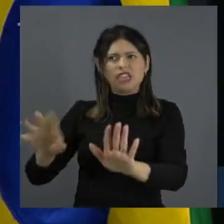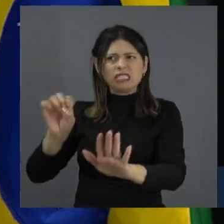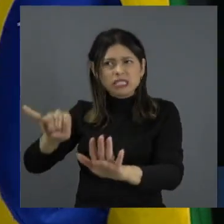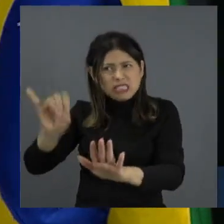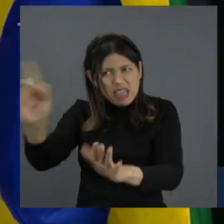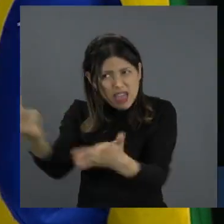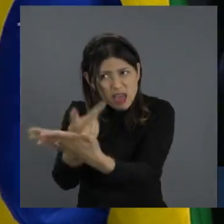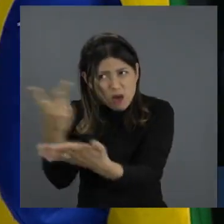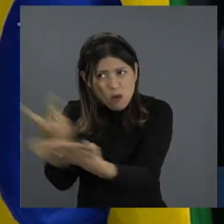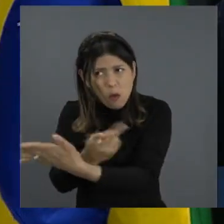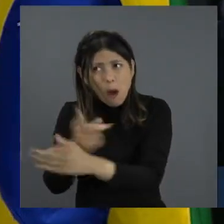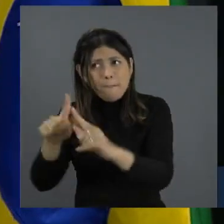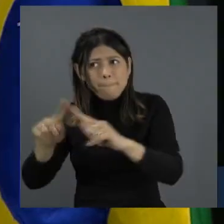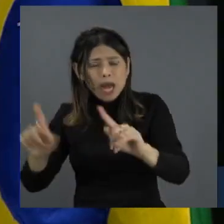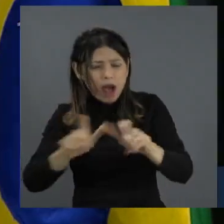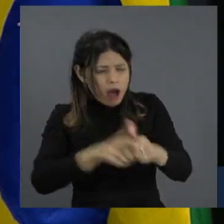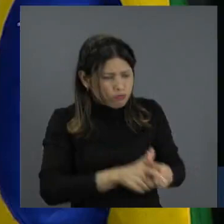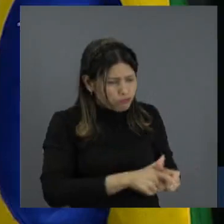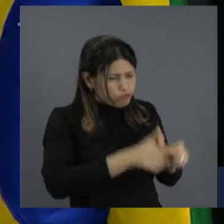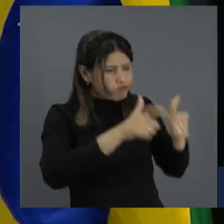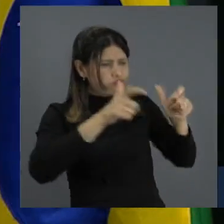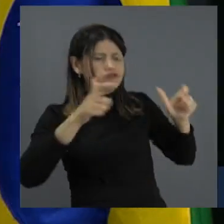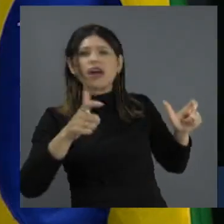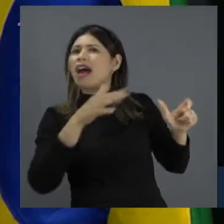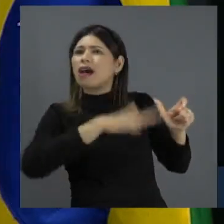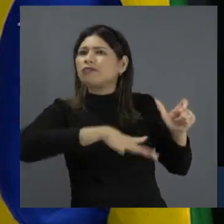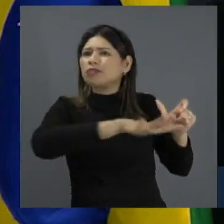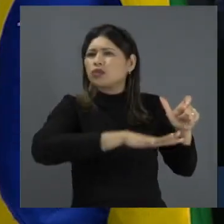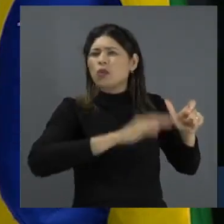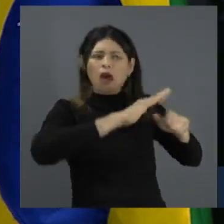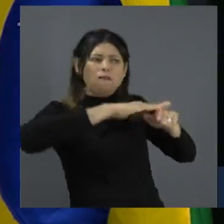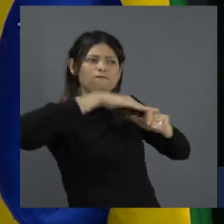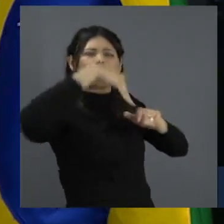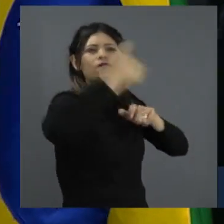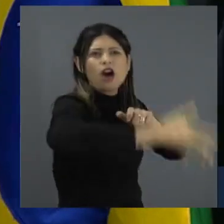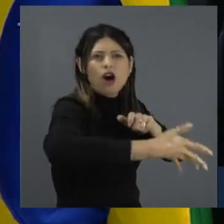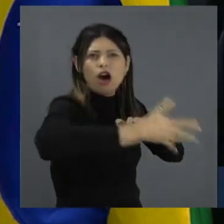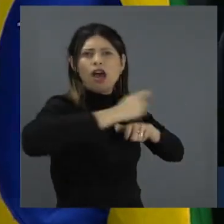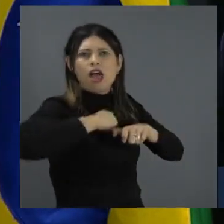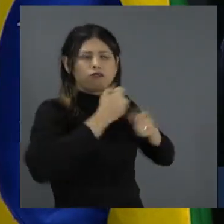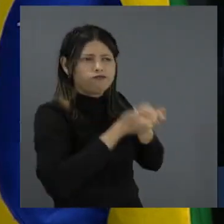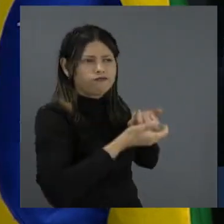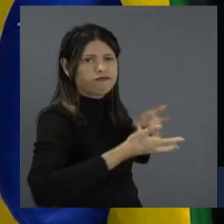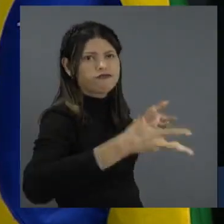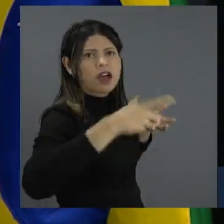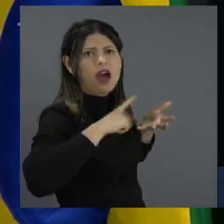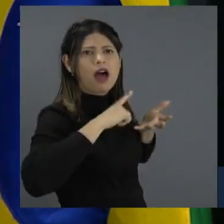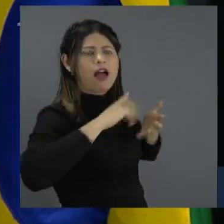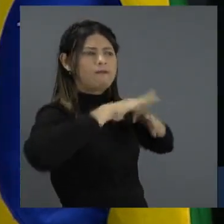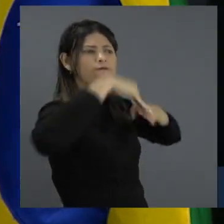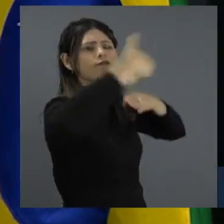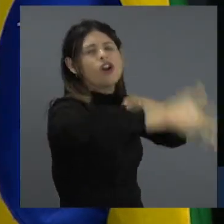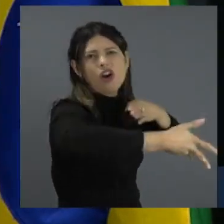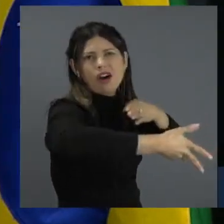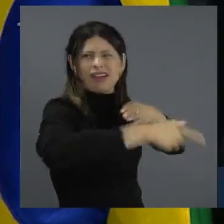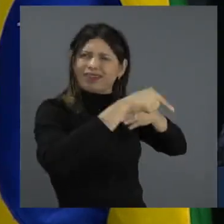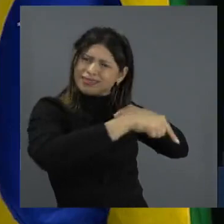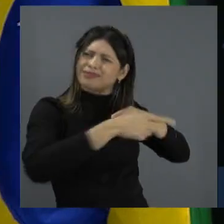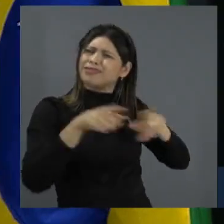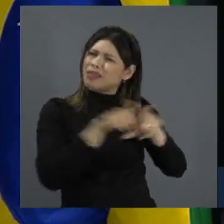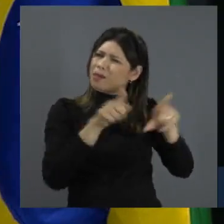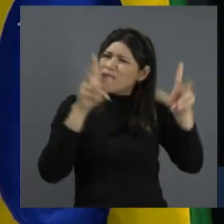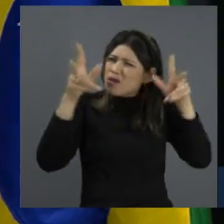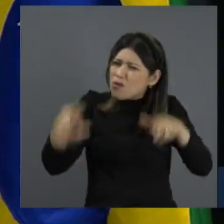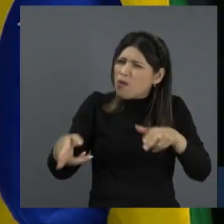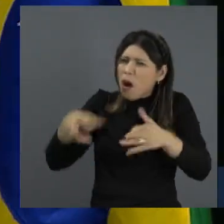Mas muita gente que estava lá fora, que estava no gramado, está sendo condenada. E